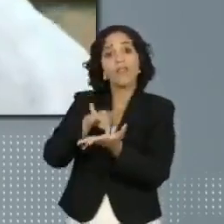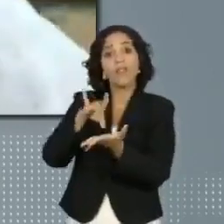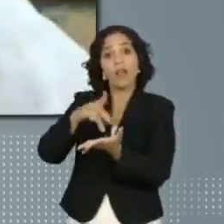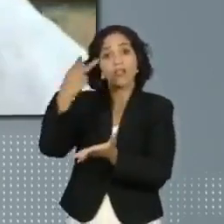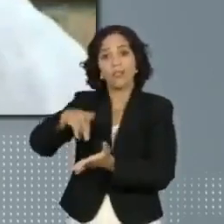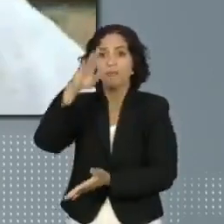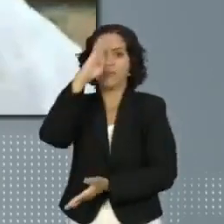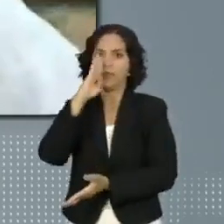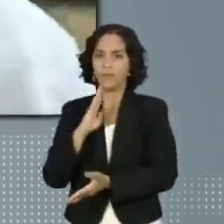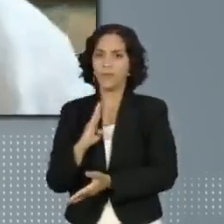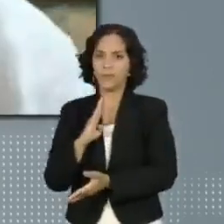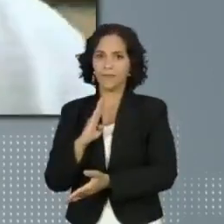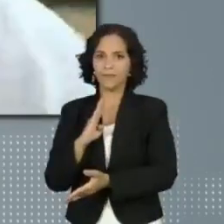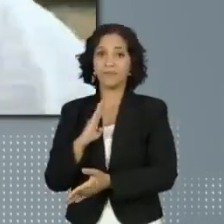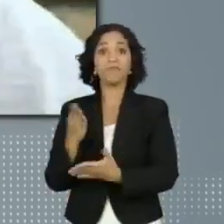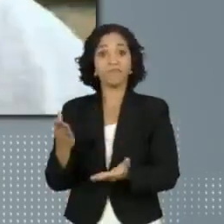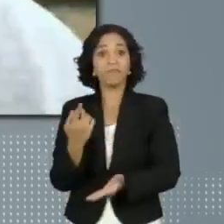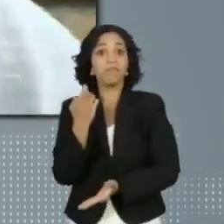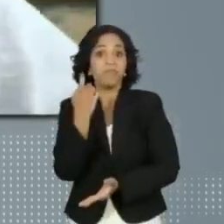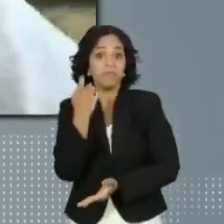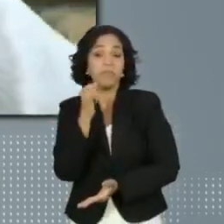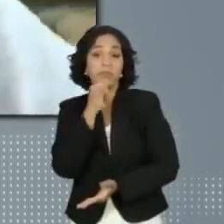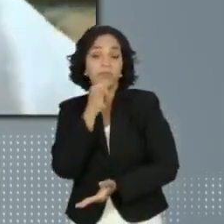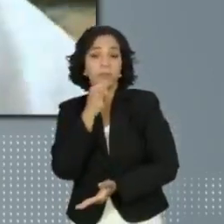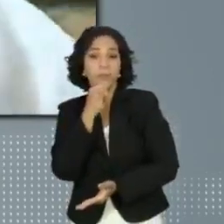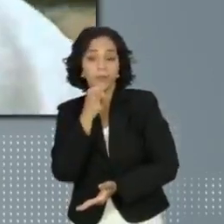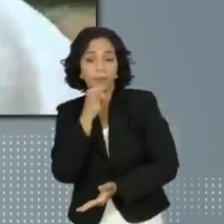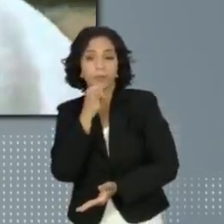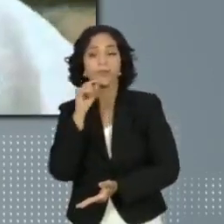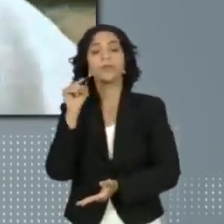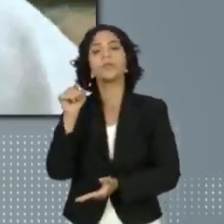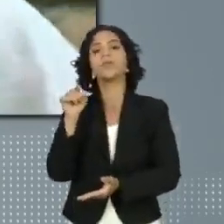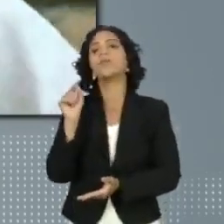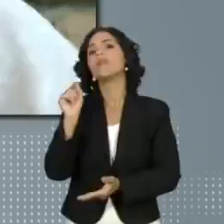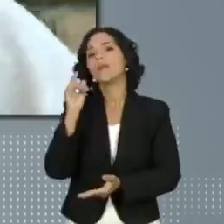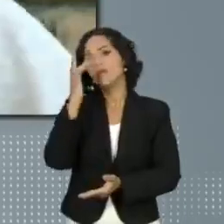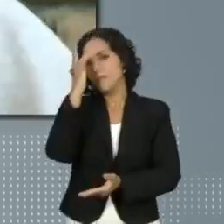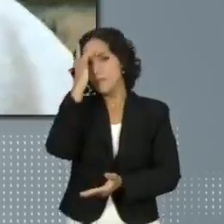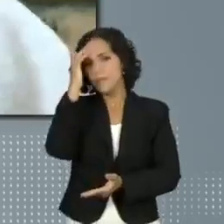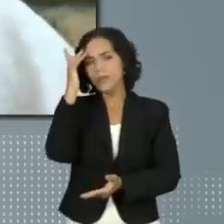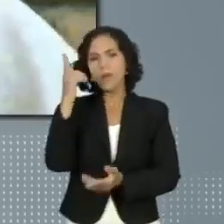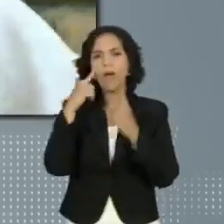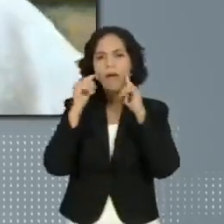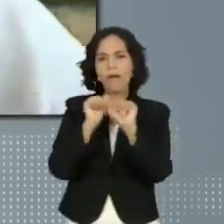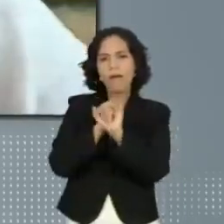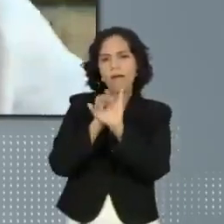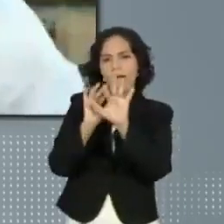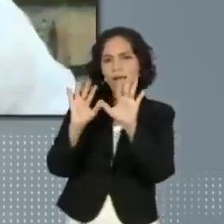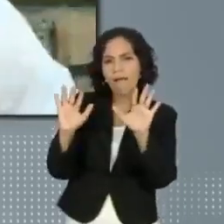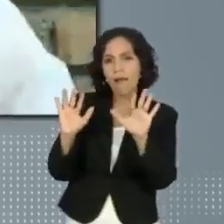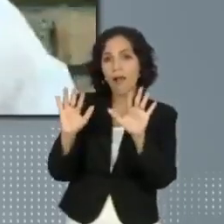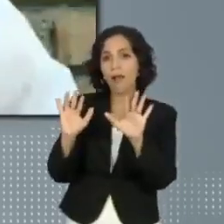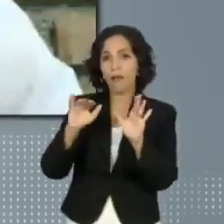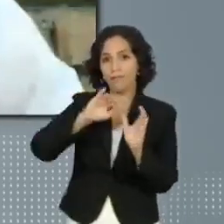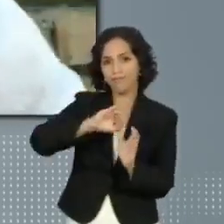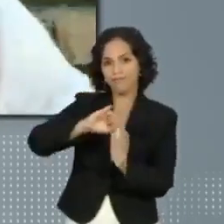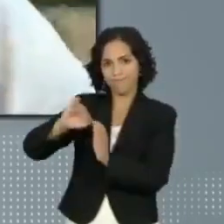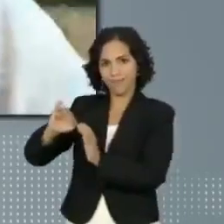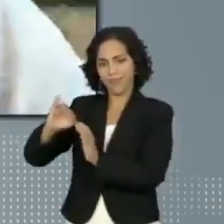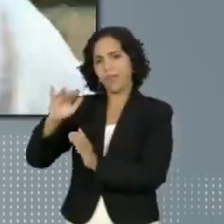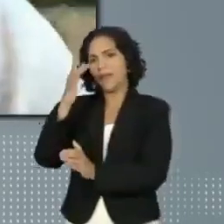Brasil, né? Então, um deles é a separação mais clara entre aqueles que